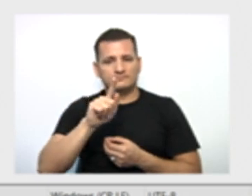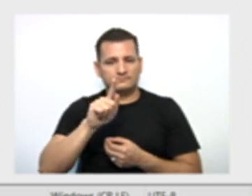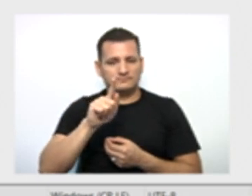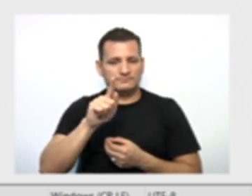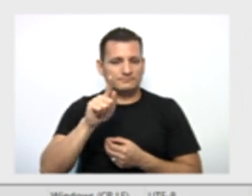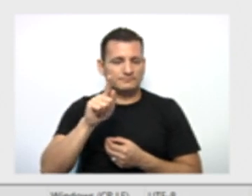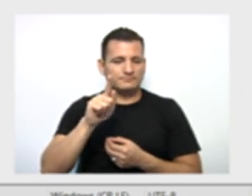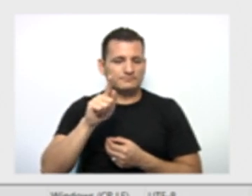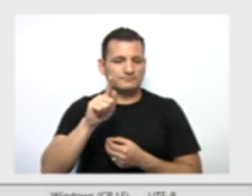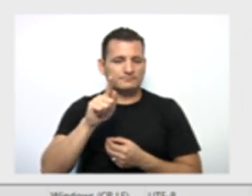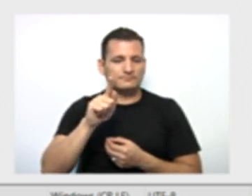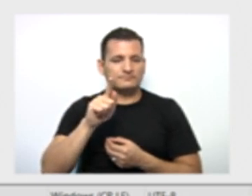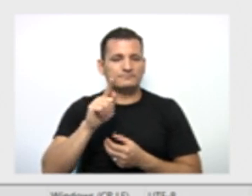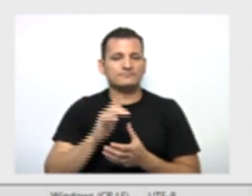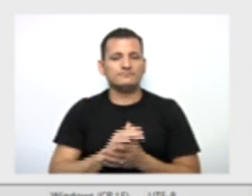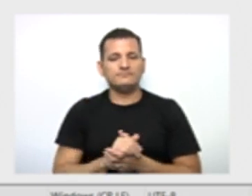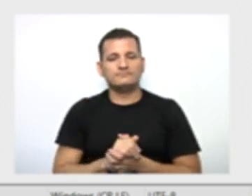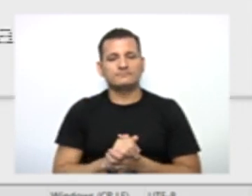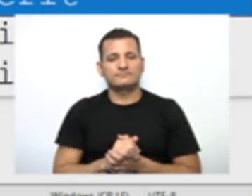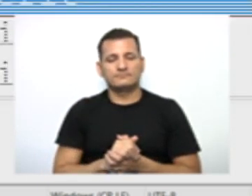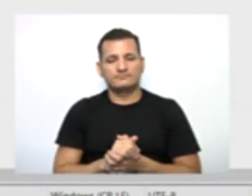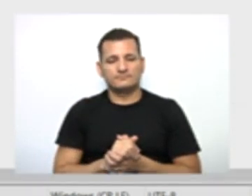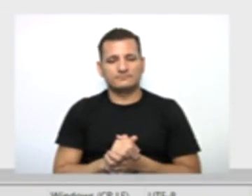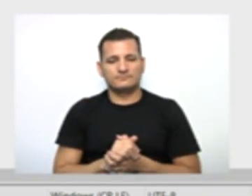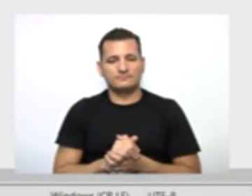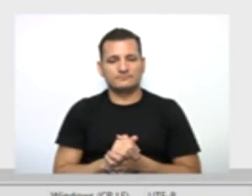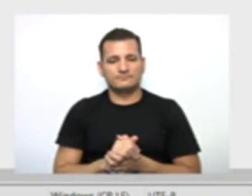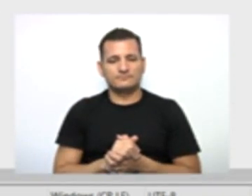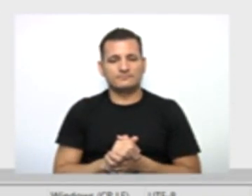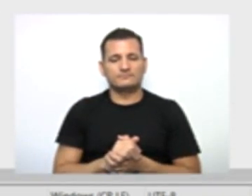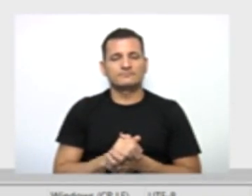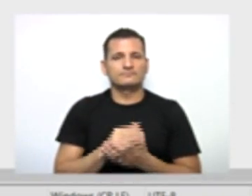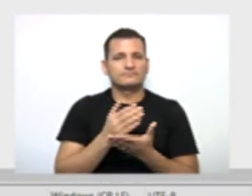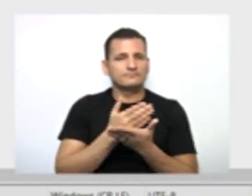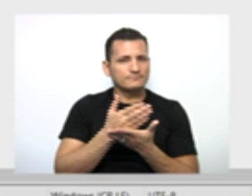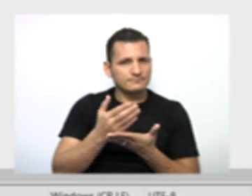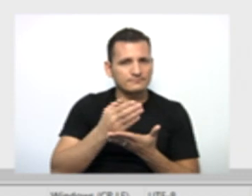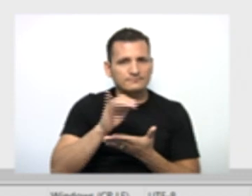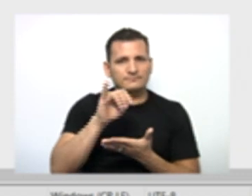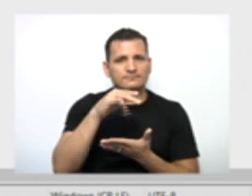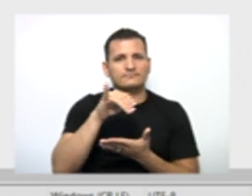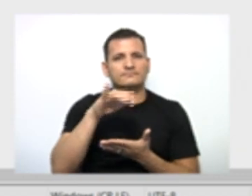acento para vocês verem que não vai dar erro lá na frente. Inicial